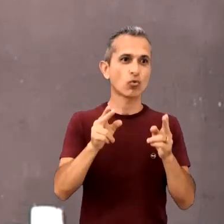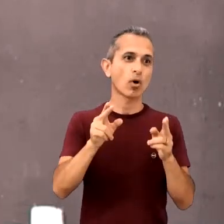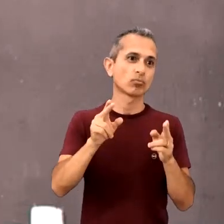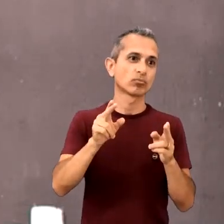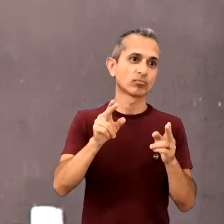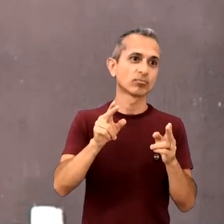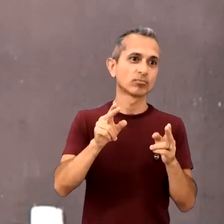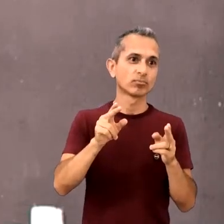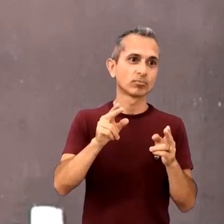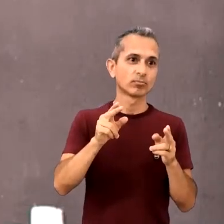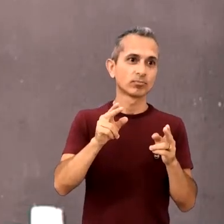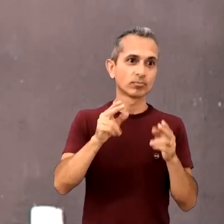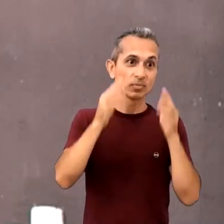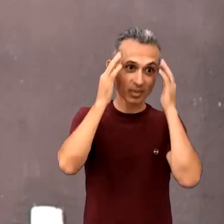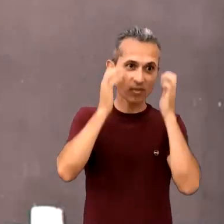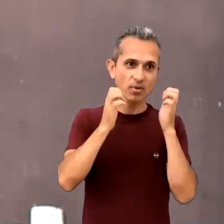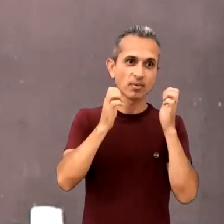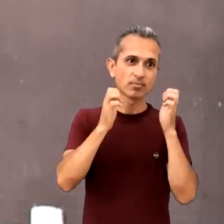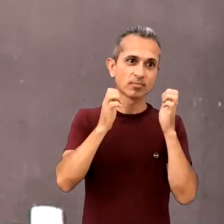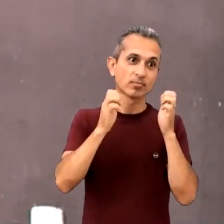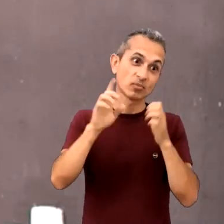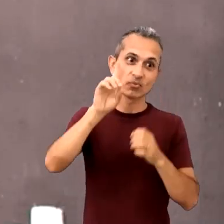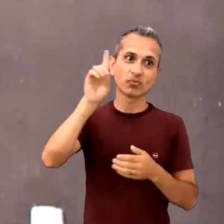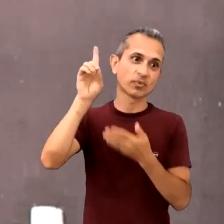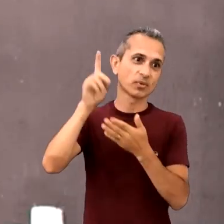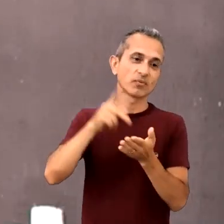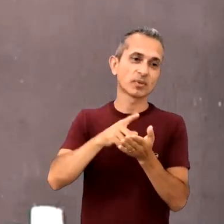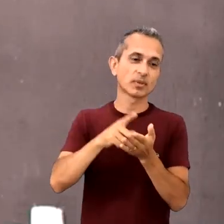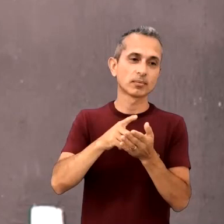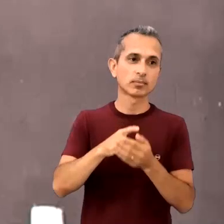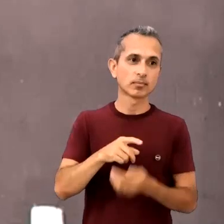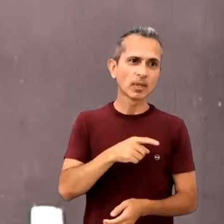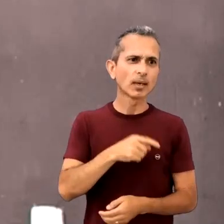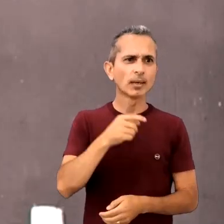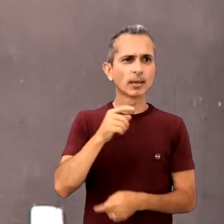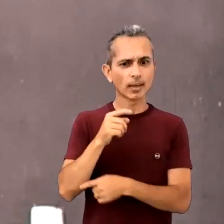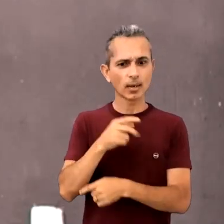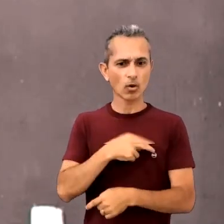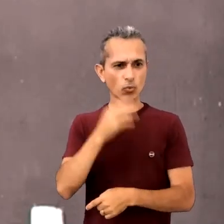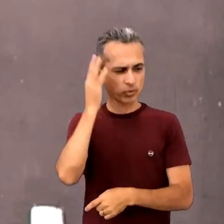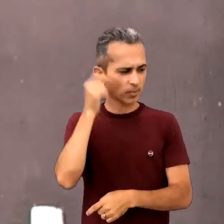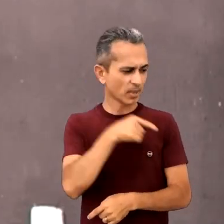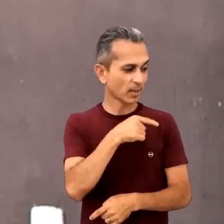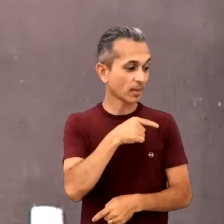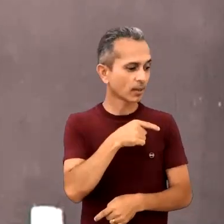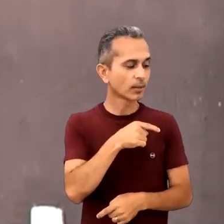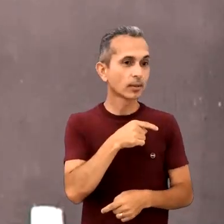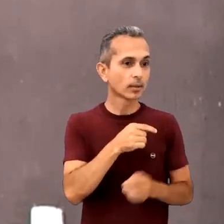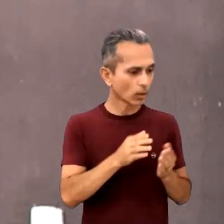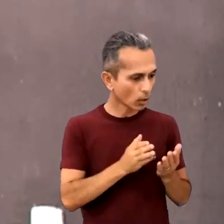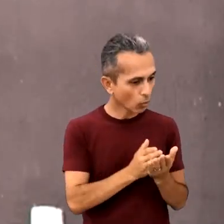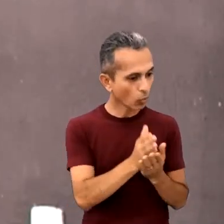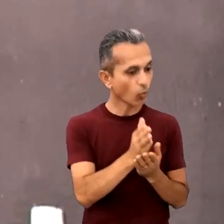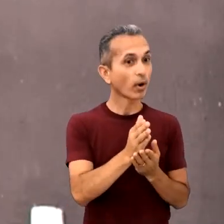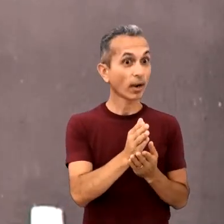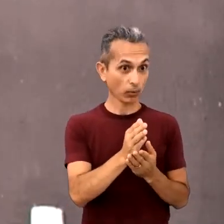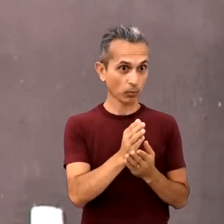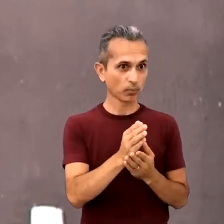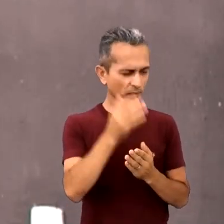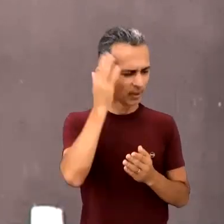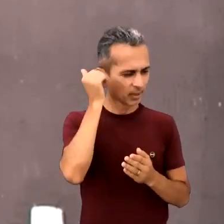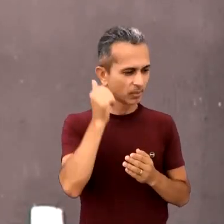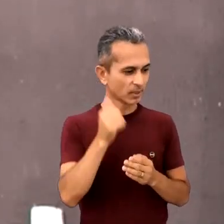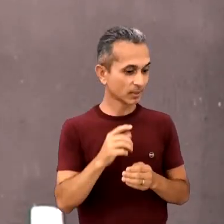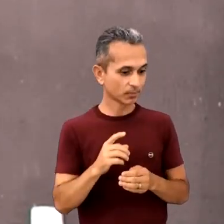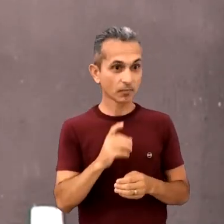Ela já o admirava por isso. Ela já sabia que ele era um homem correto. Ela já sabia que se ela fosse até ele, ela não voltaria de mãos